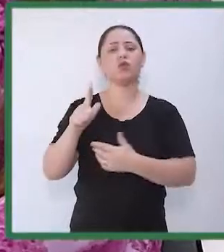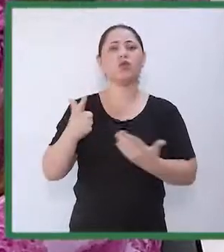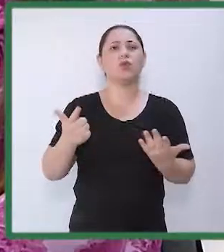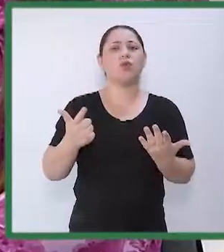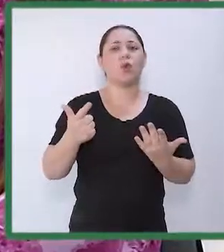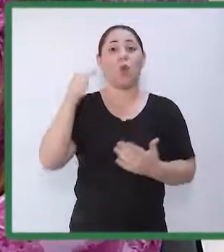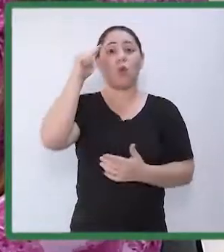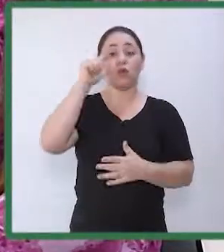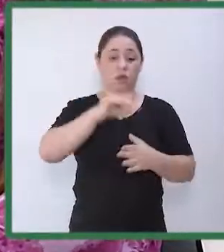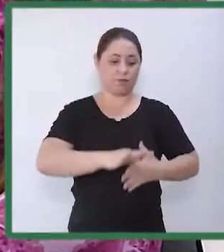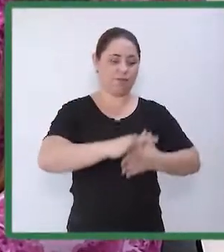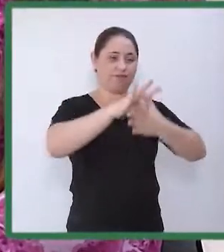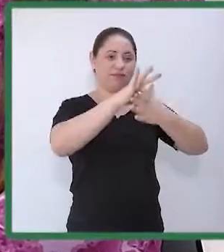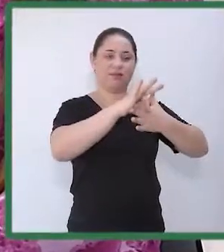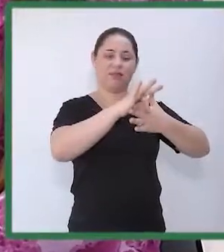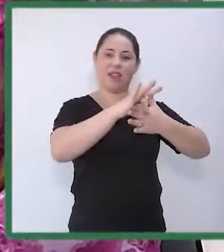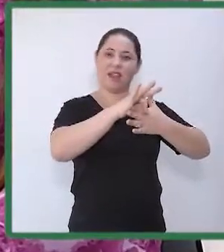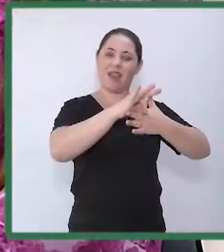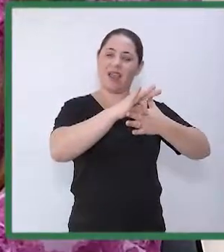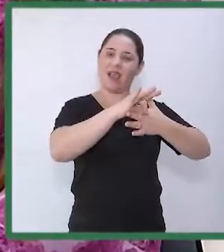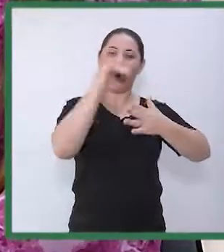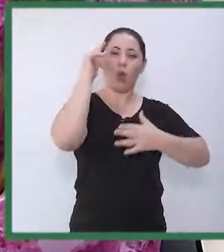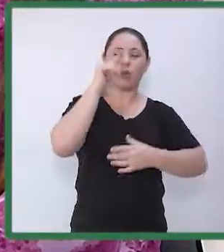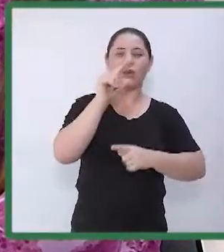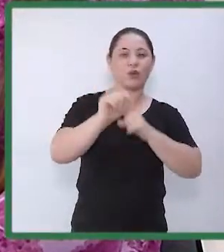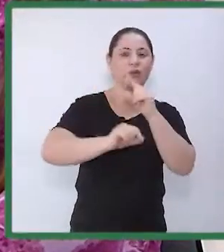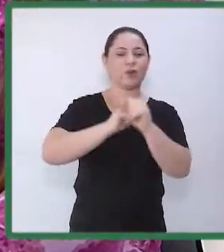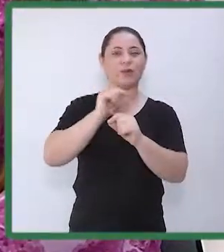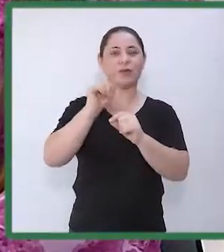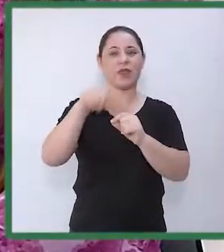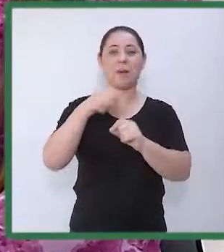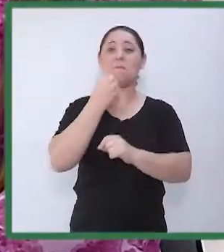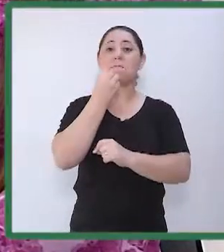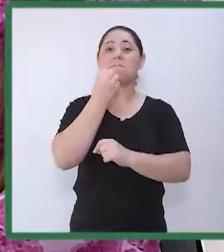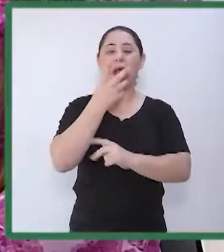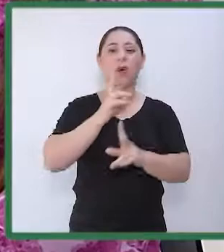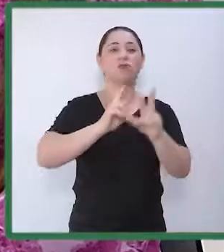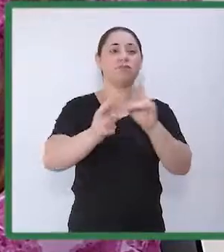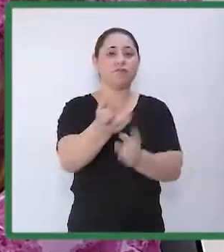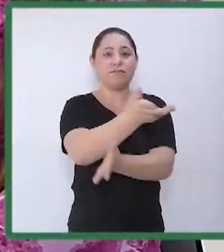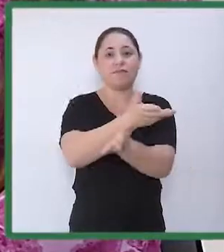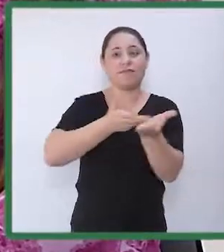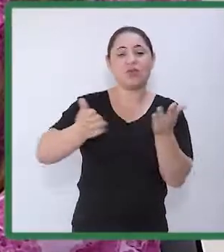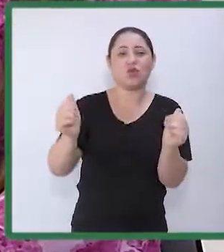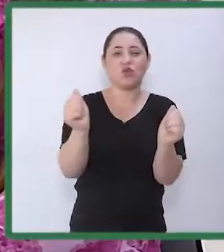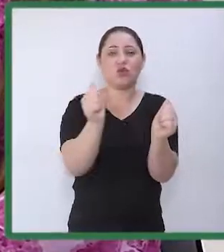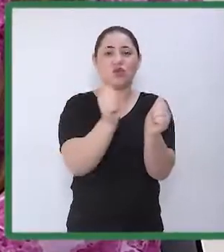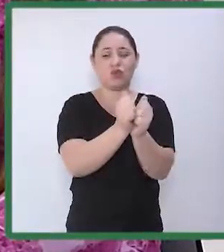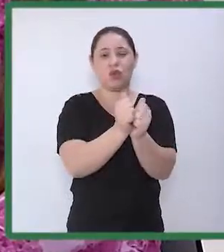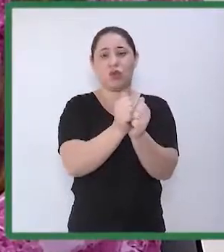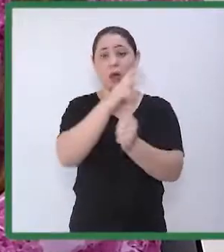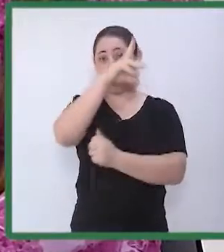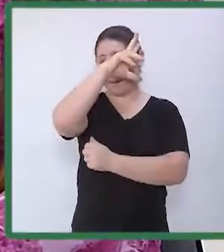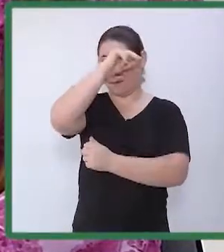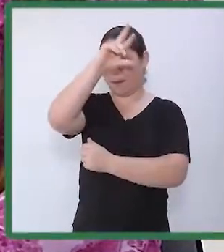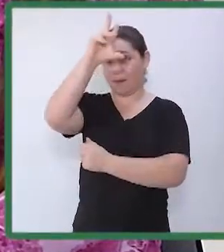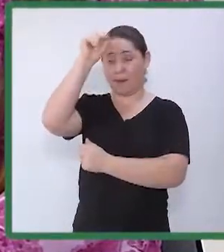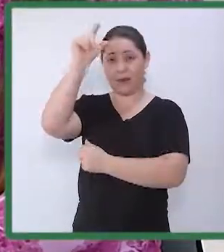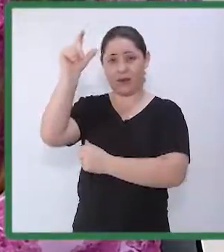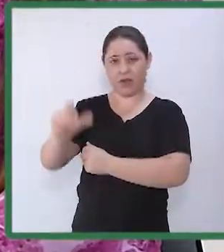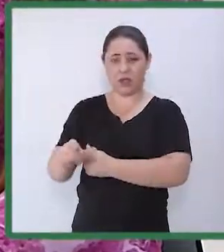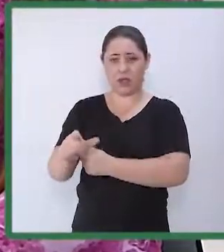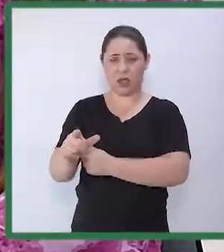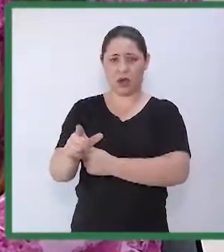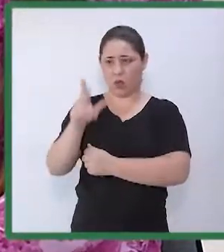Sul conseguiu se destacar, deputada, e conseguiu esse bom relacionamento também junto às